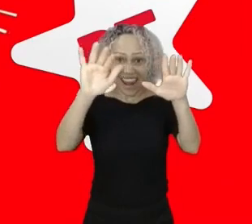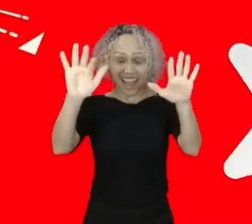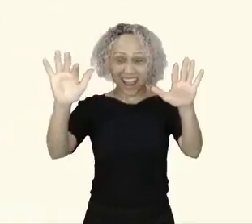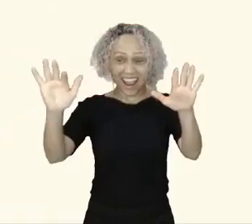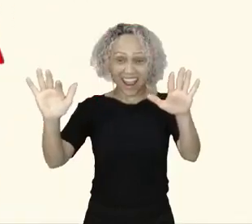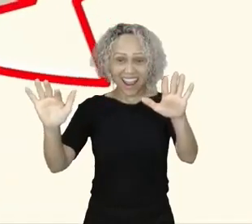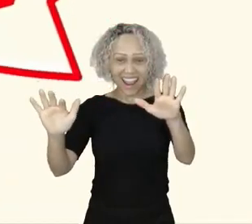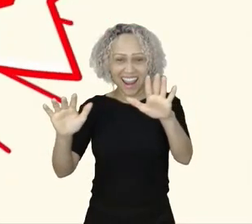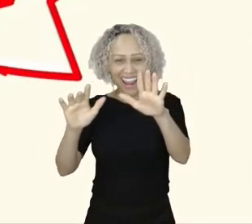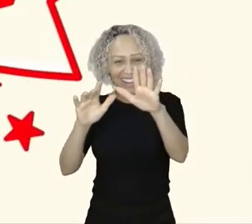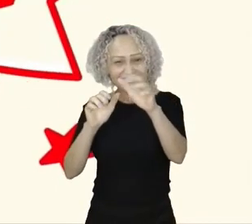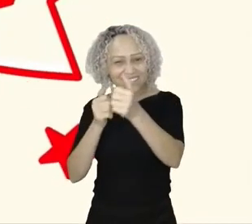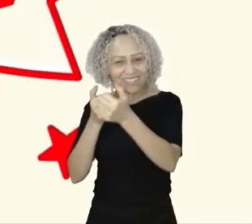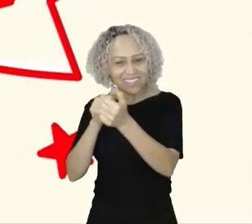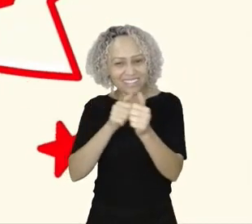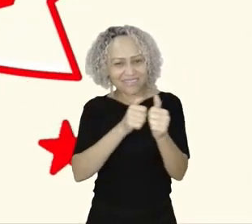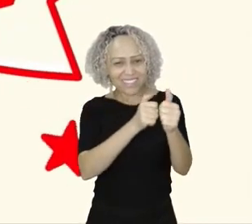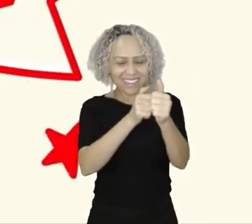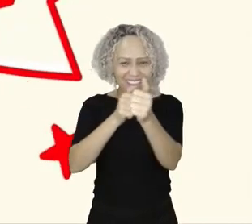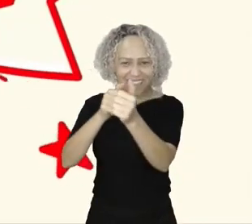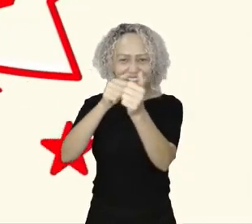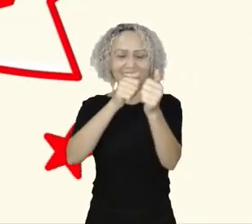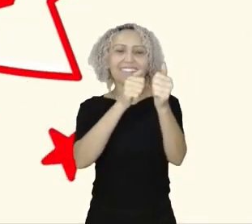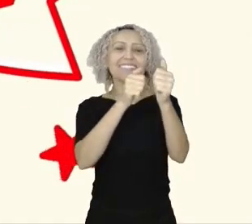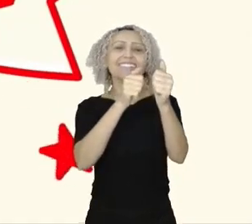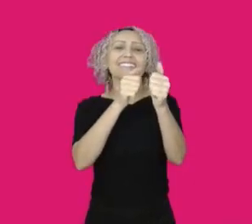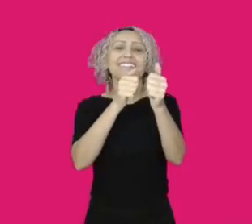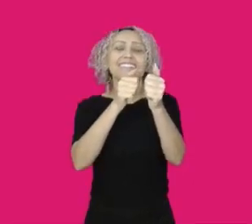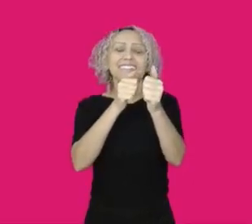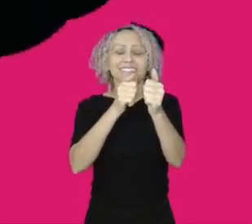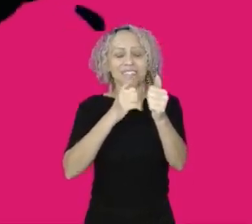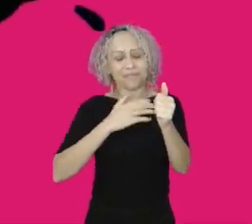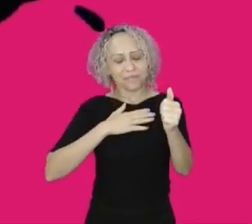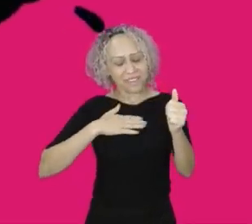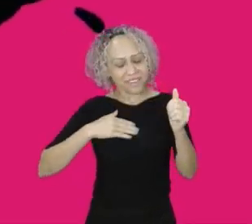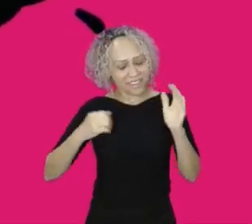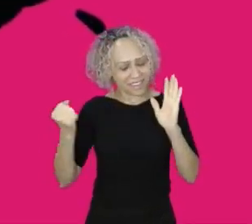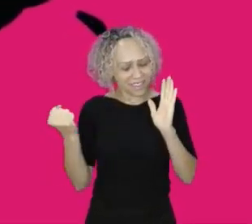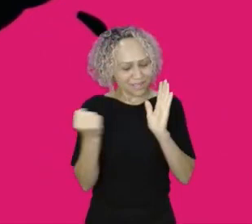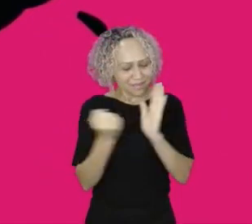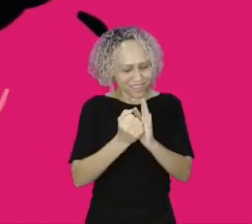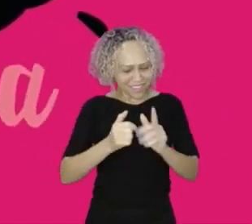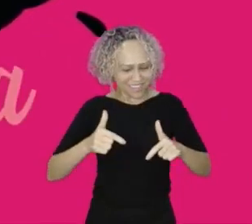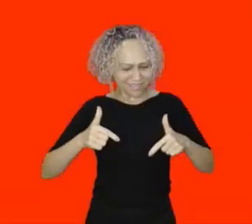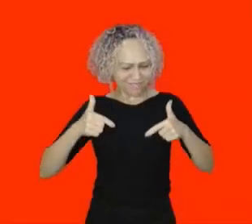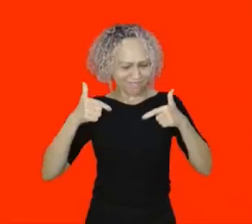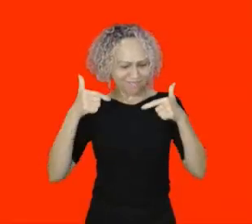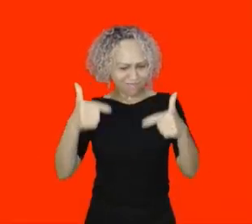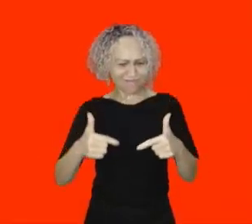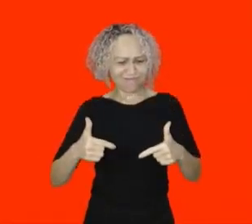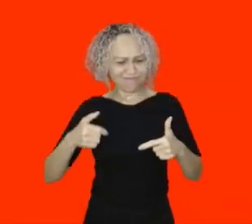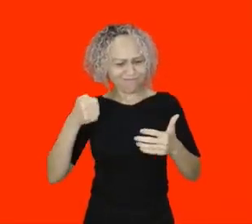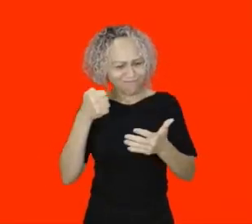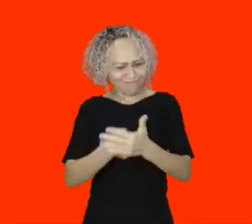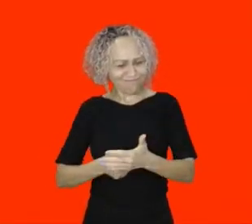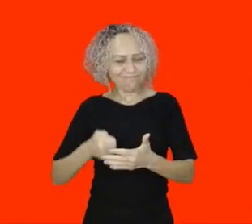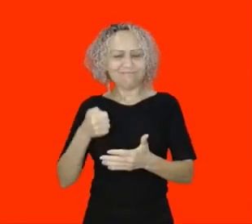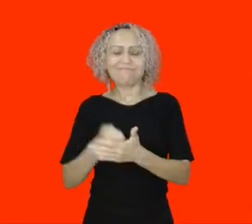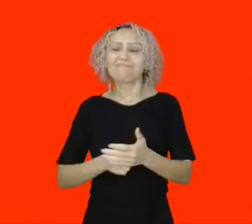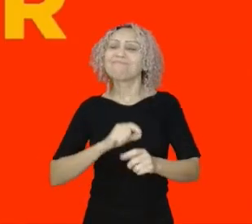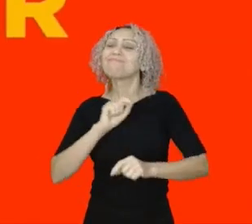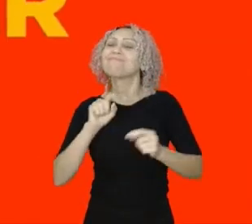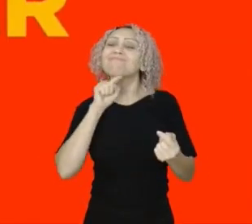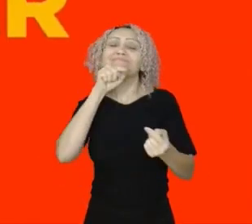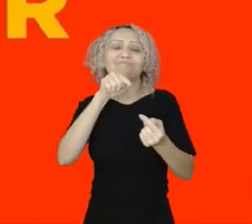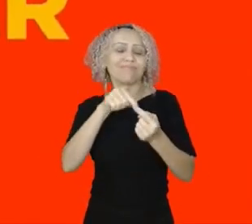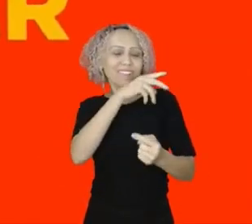brilha, ela é quem vai me guiar. Ser guerreira é minha sina,